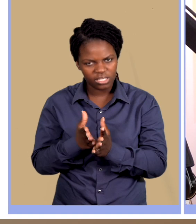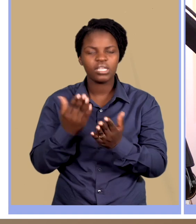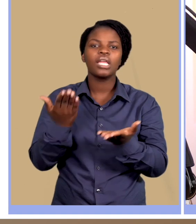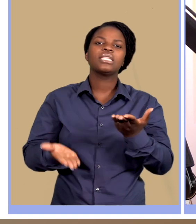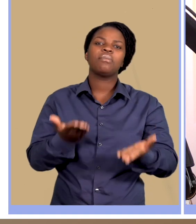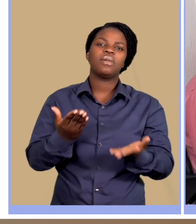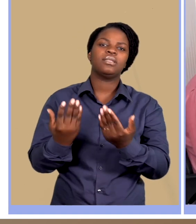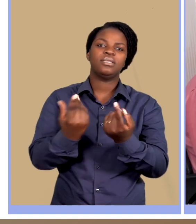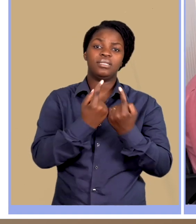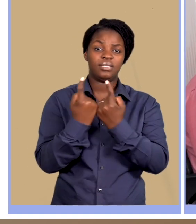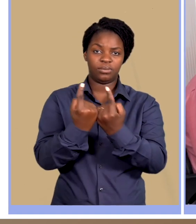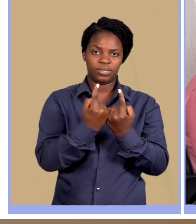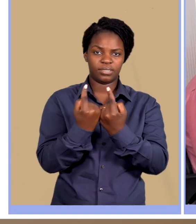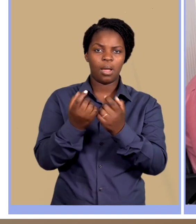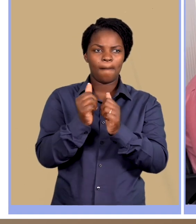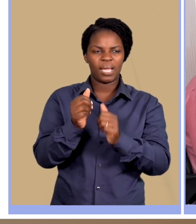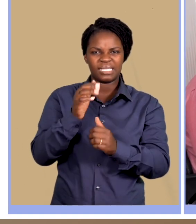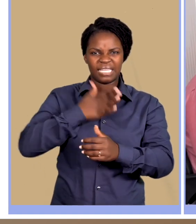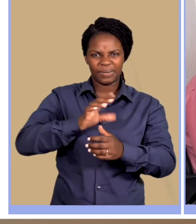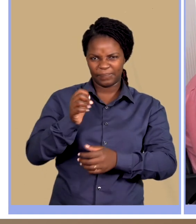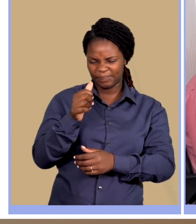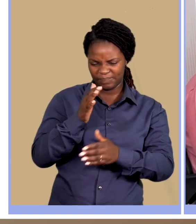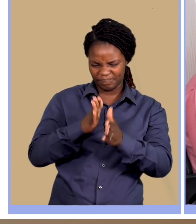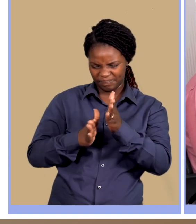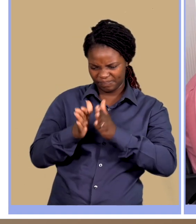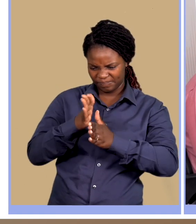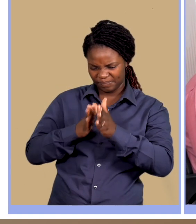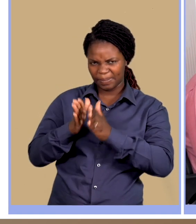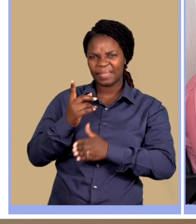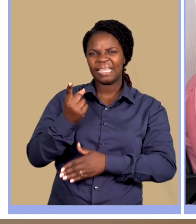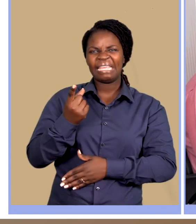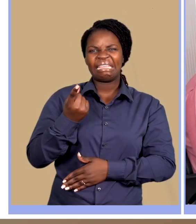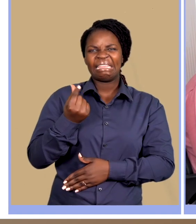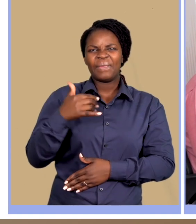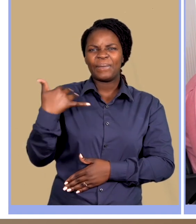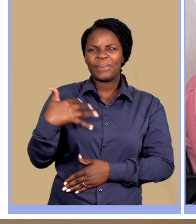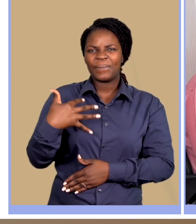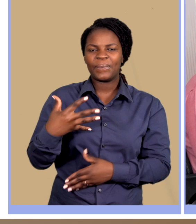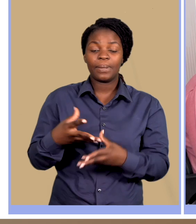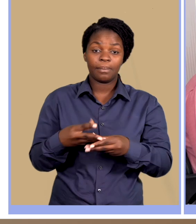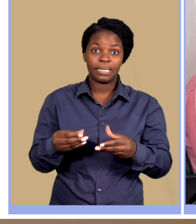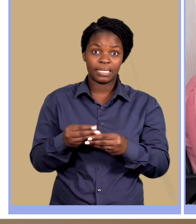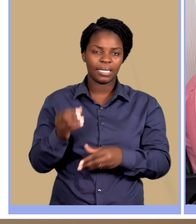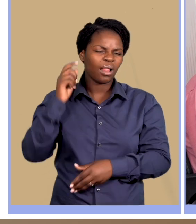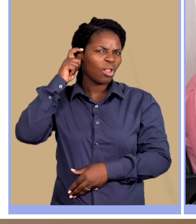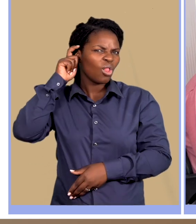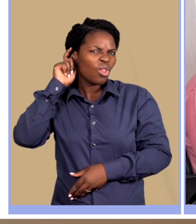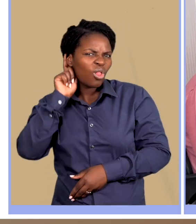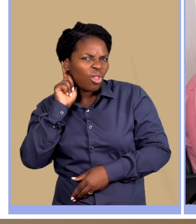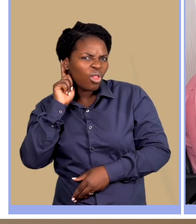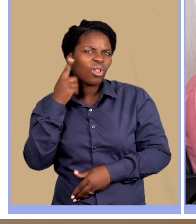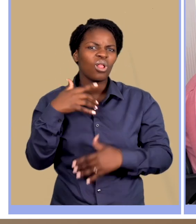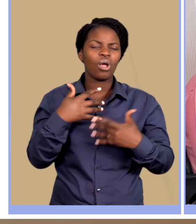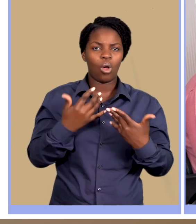ao custo dos meios auxiliares. É verdade que os meios auxiliares são bastante onerosos, mas temos a sorte de termos a Lei de